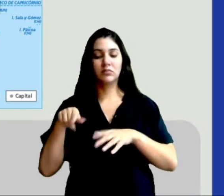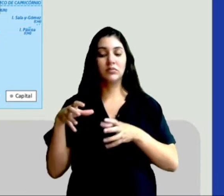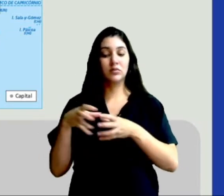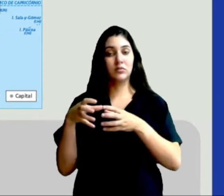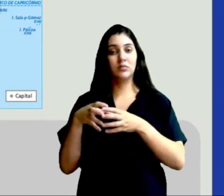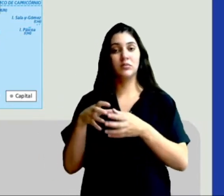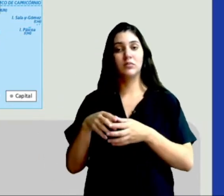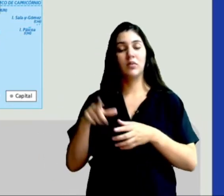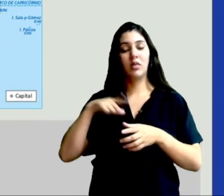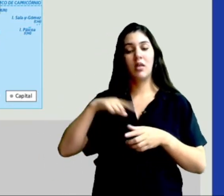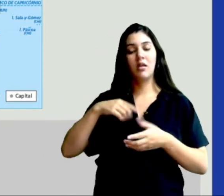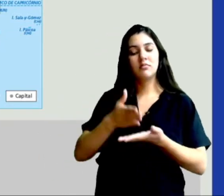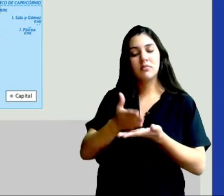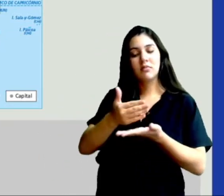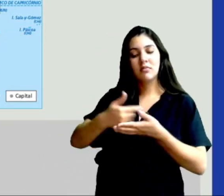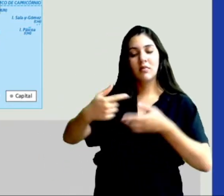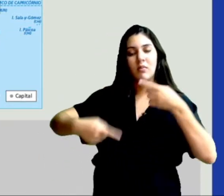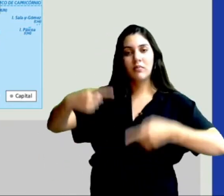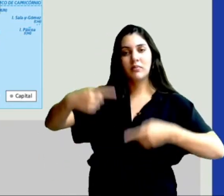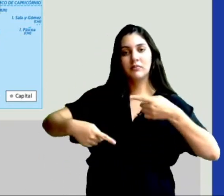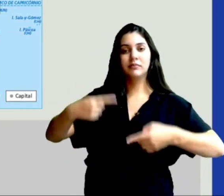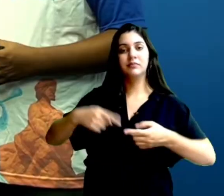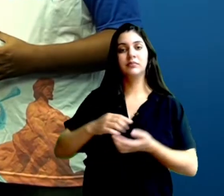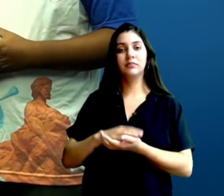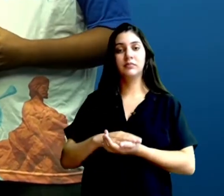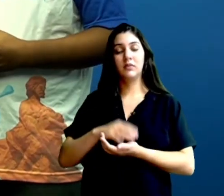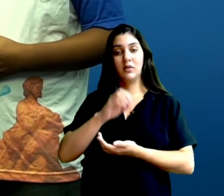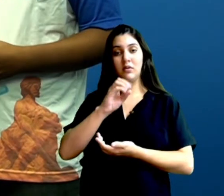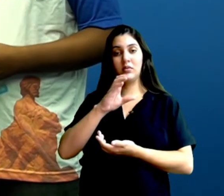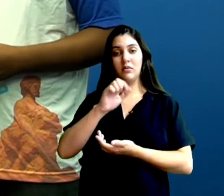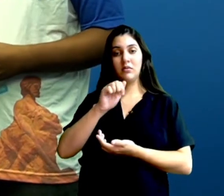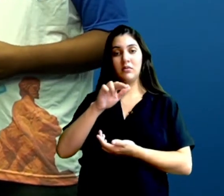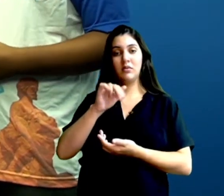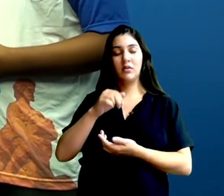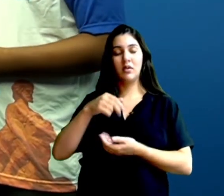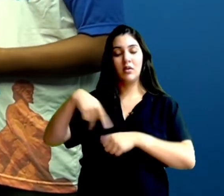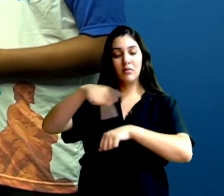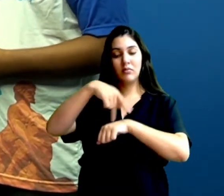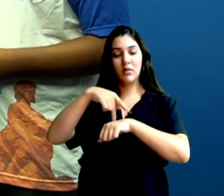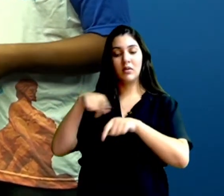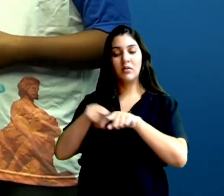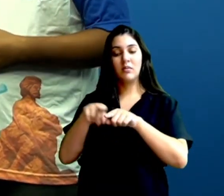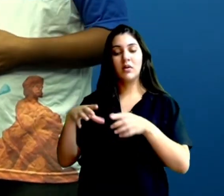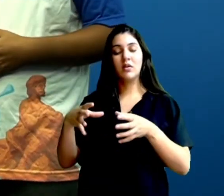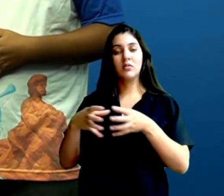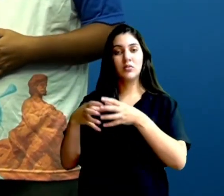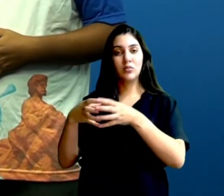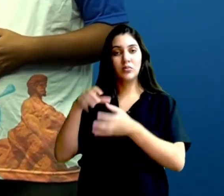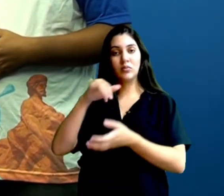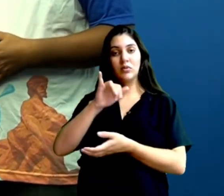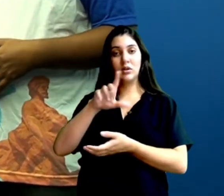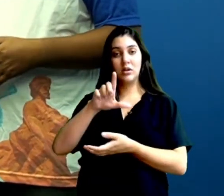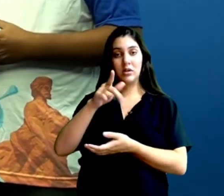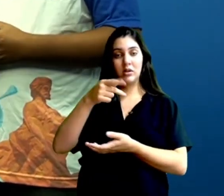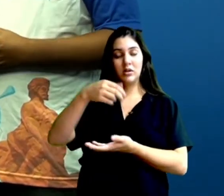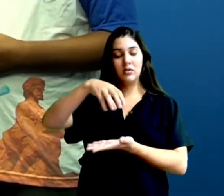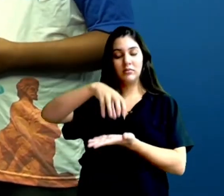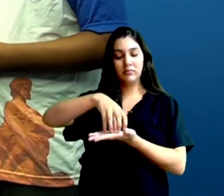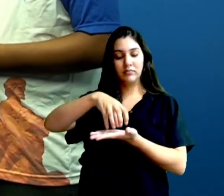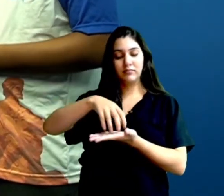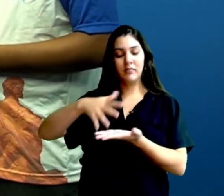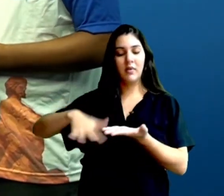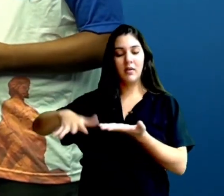né, a divisão política da Oceania com esses países e esse conjunto de ilhas. Bem,